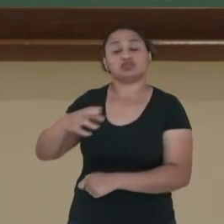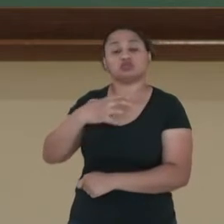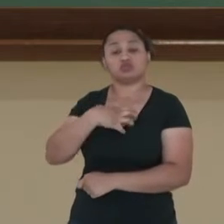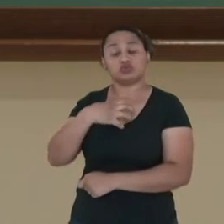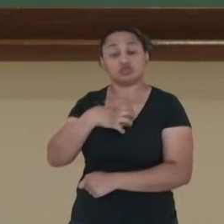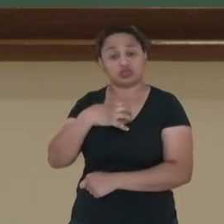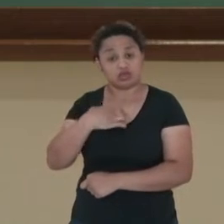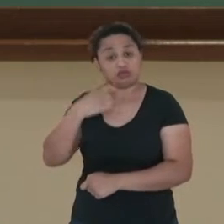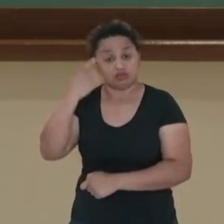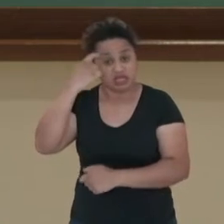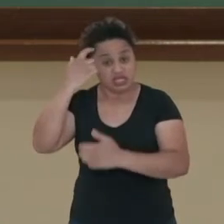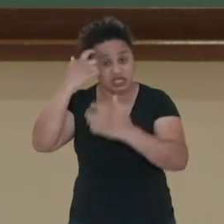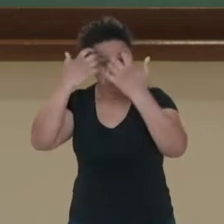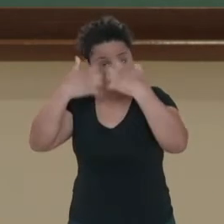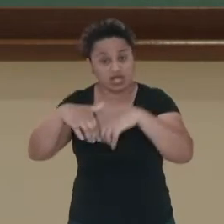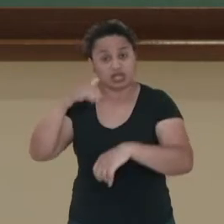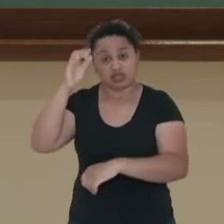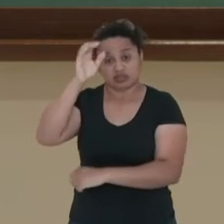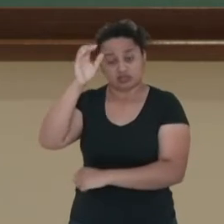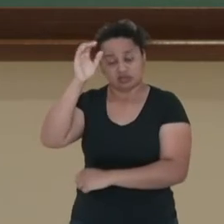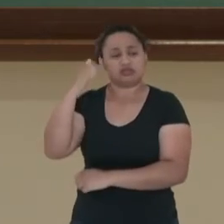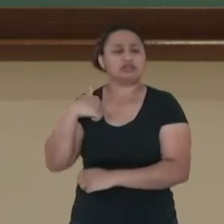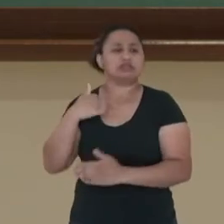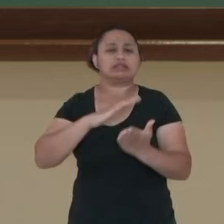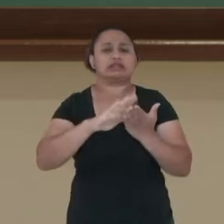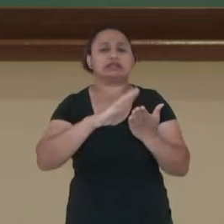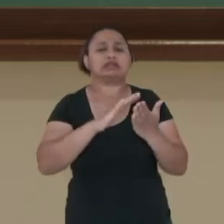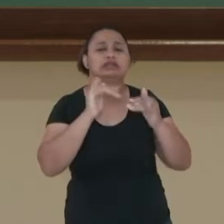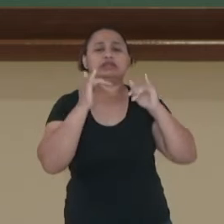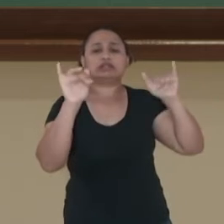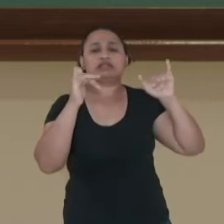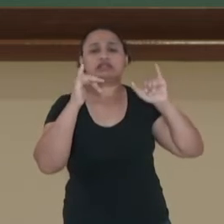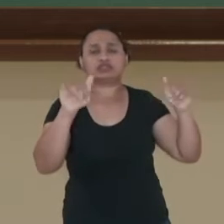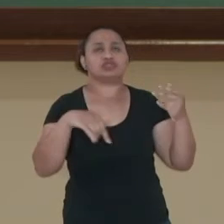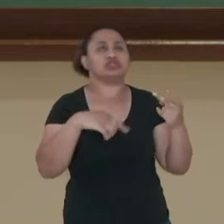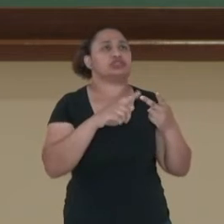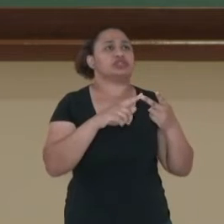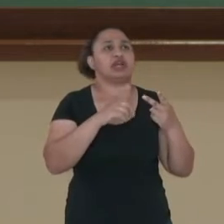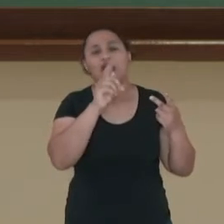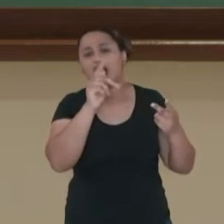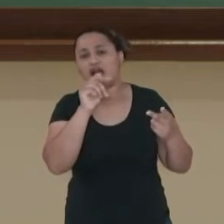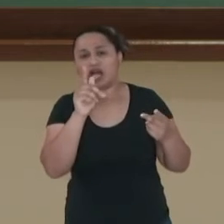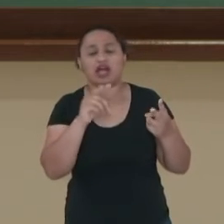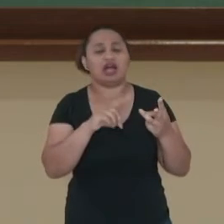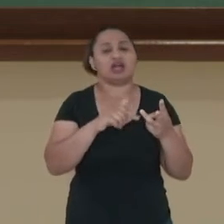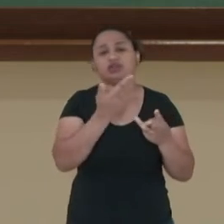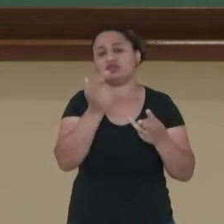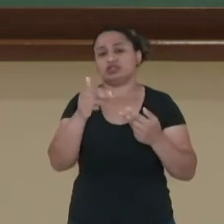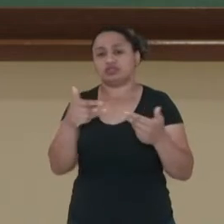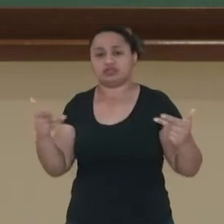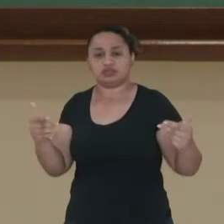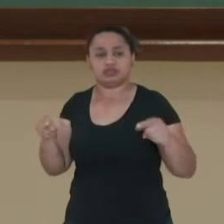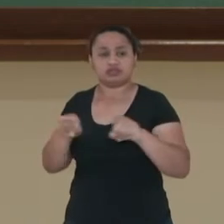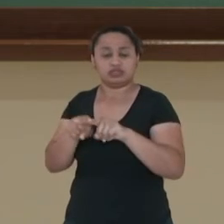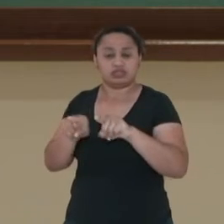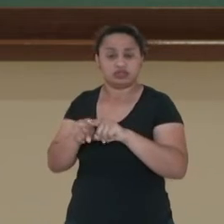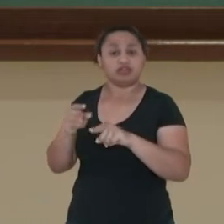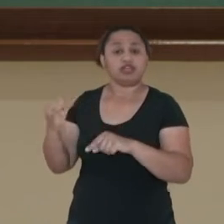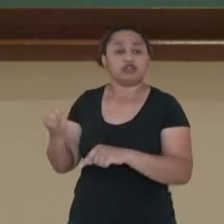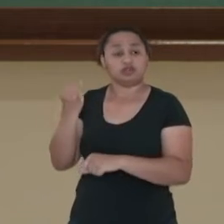que pensar em termos de desperdício de energia elétrica, desperdício de água, entre outras coisas. Né?